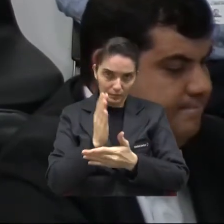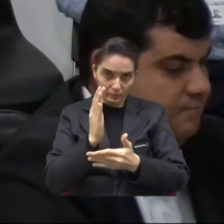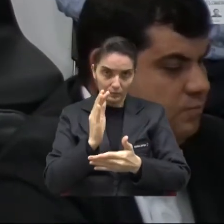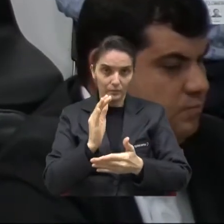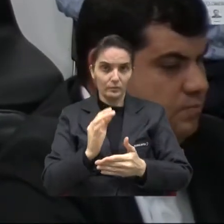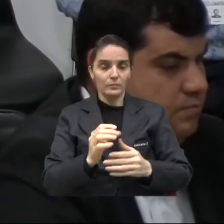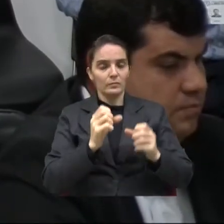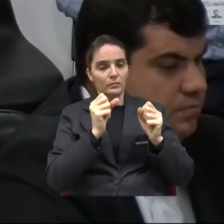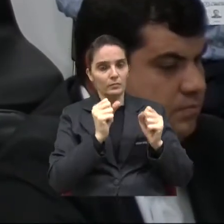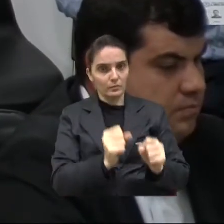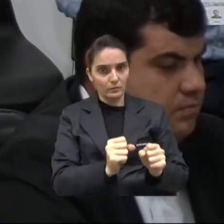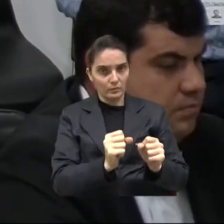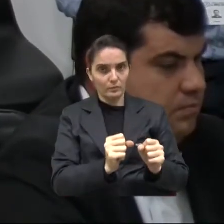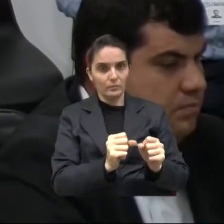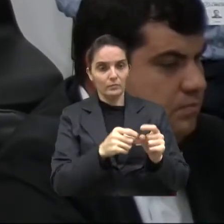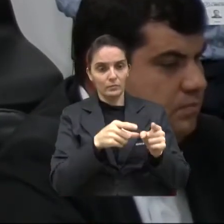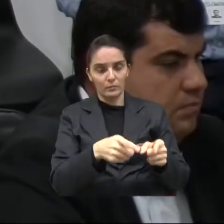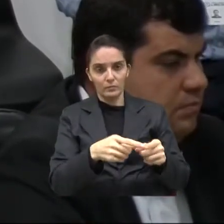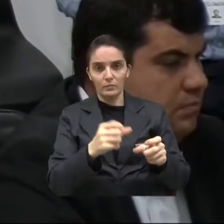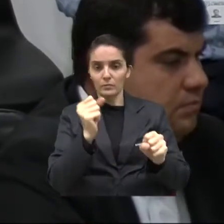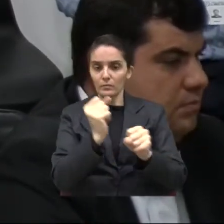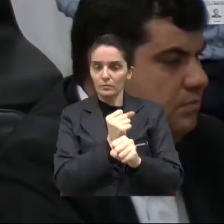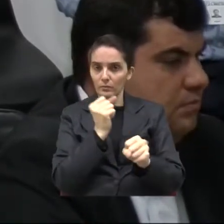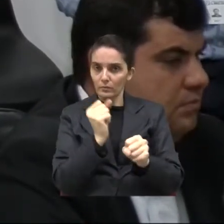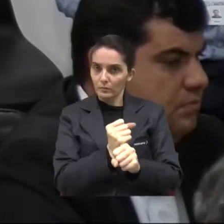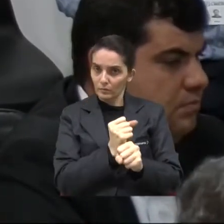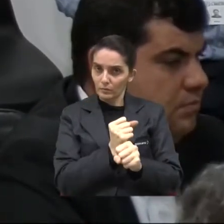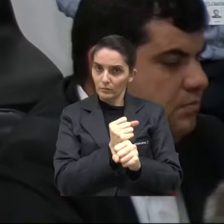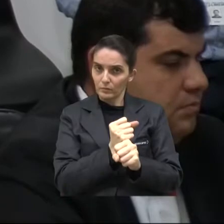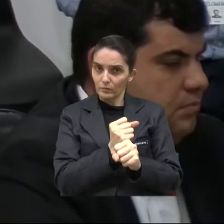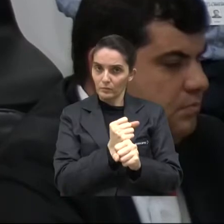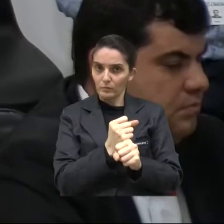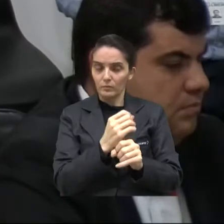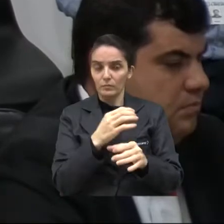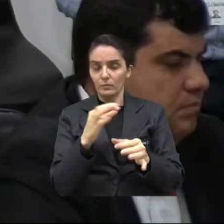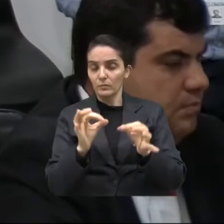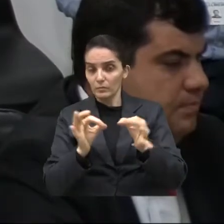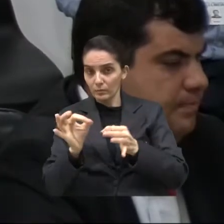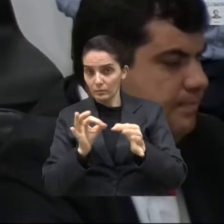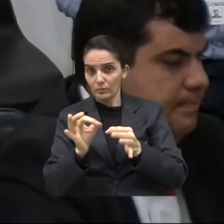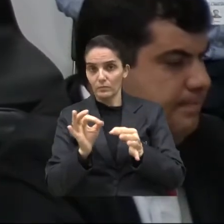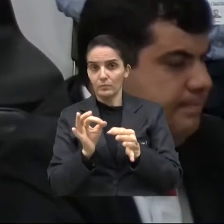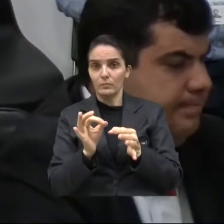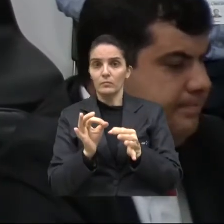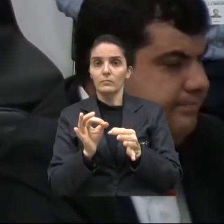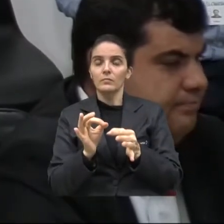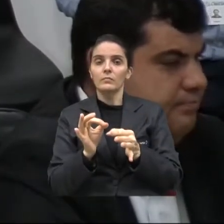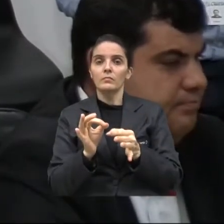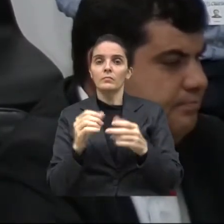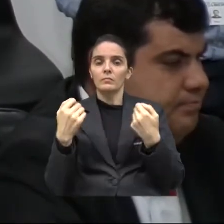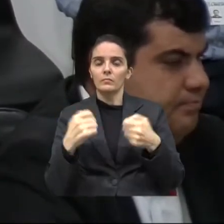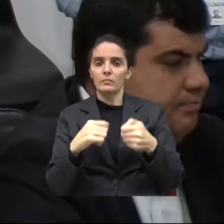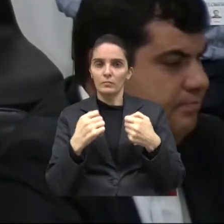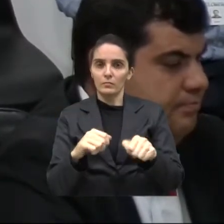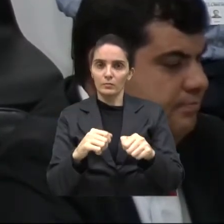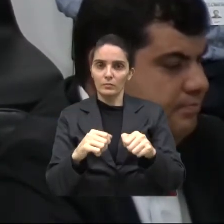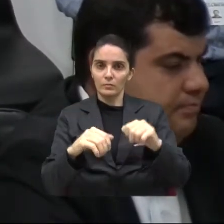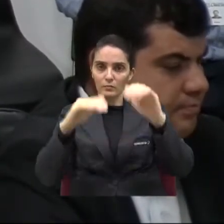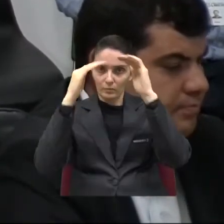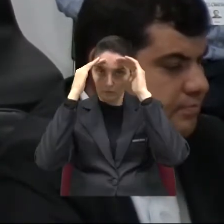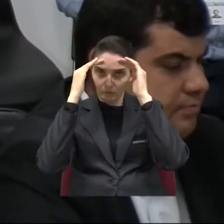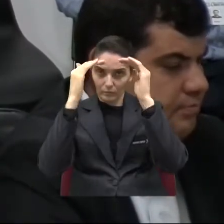é possível você construir o seu projeto lá, desde que siga as